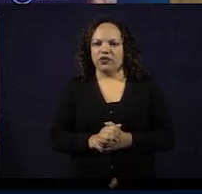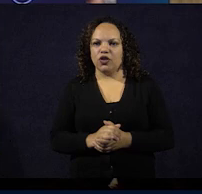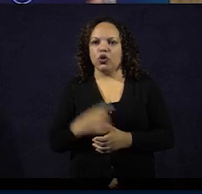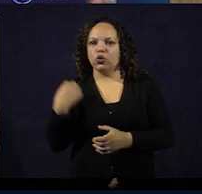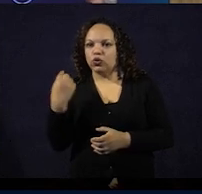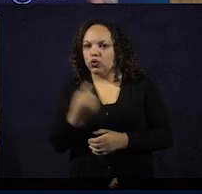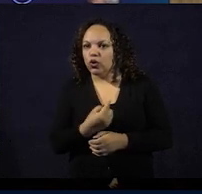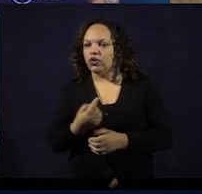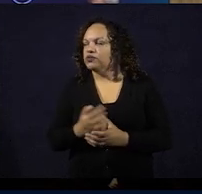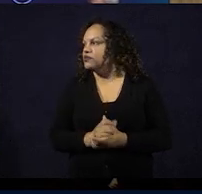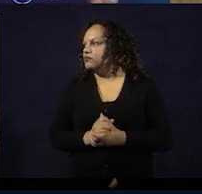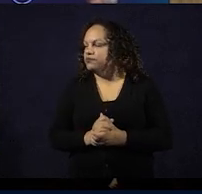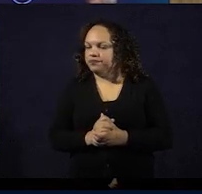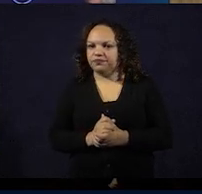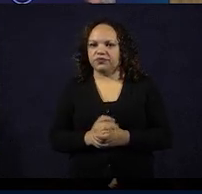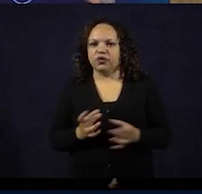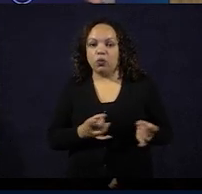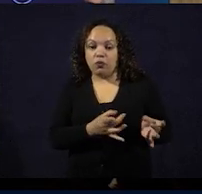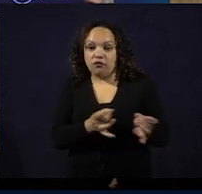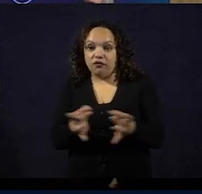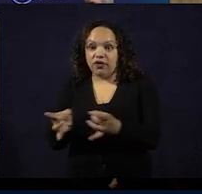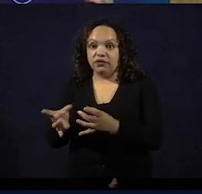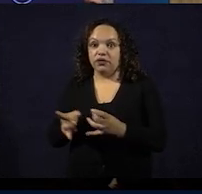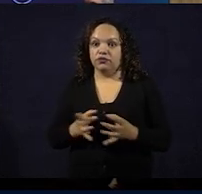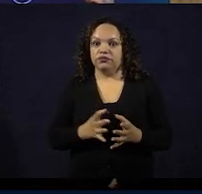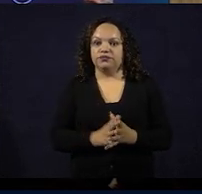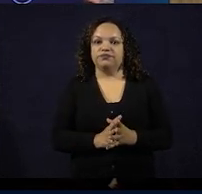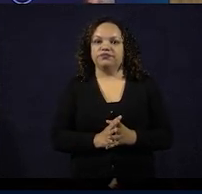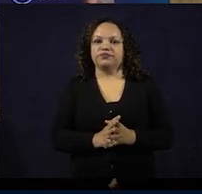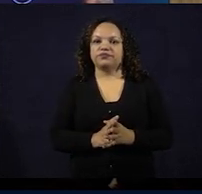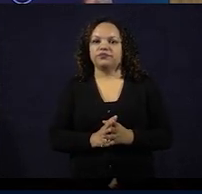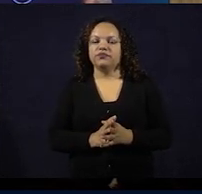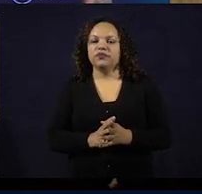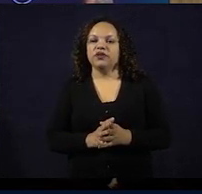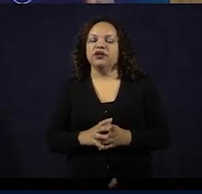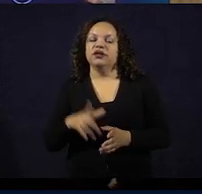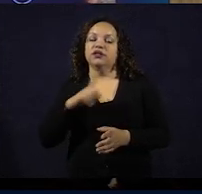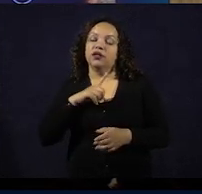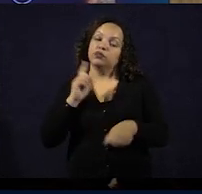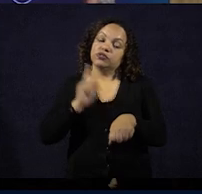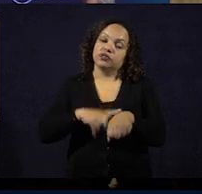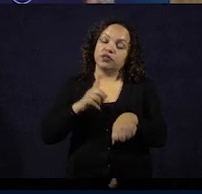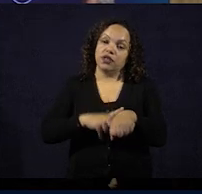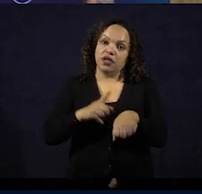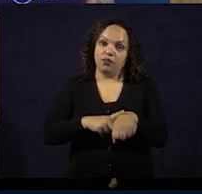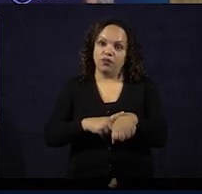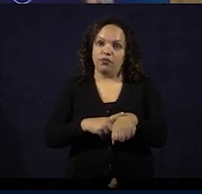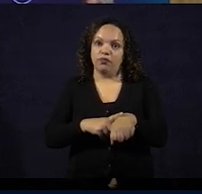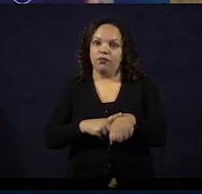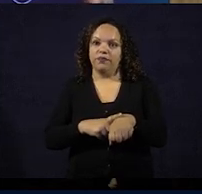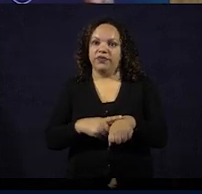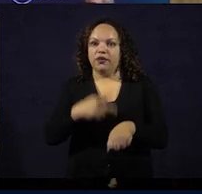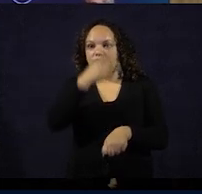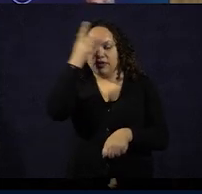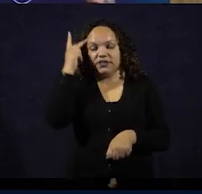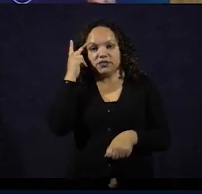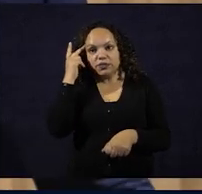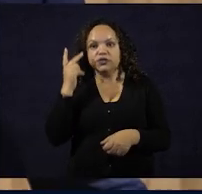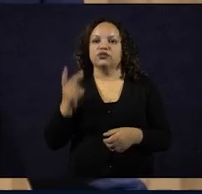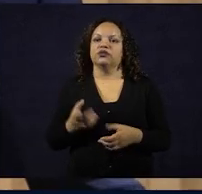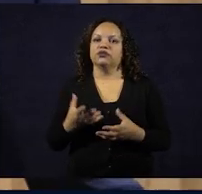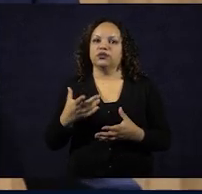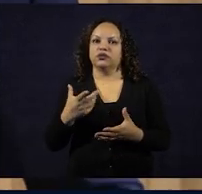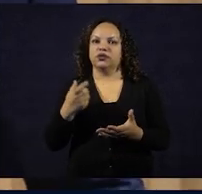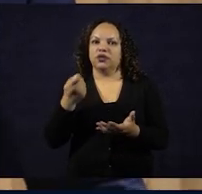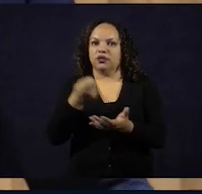agrogá-las como um Varejista a gente dá prazo para os nossos clientes né então Marina falou